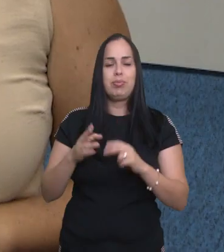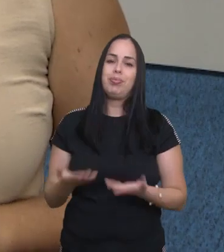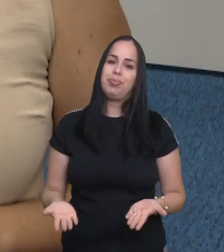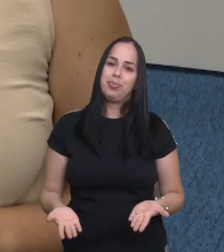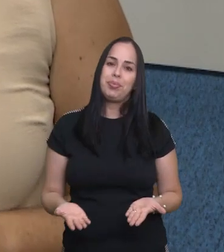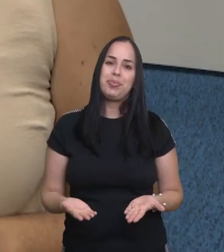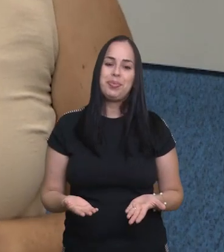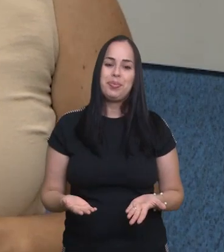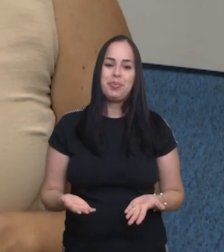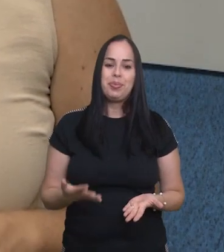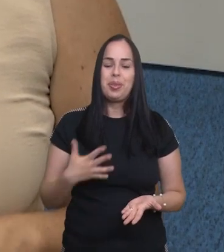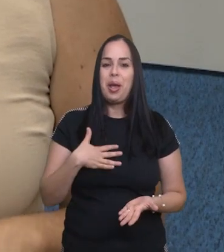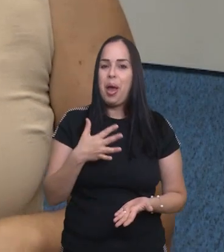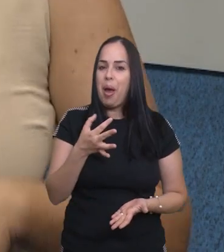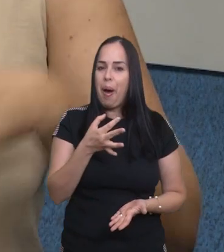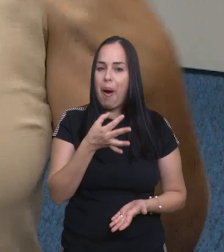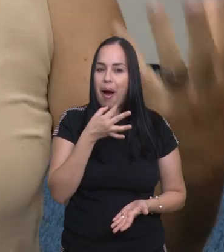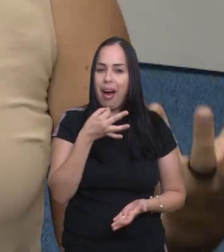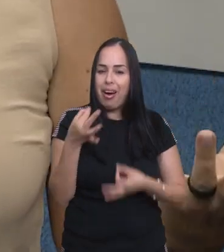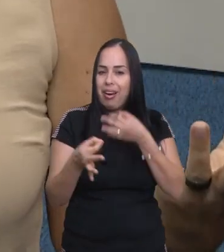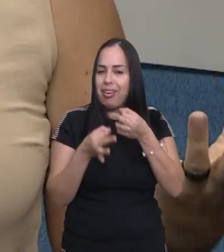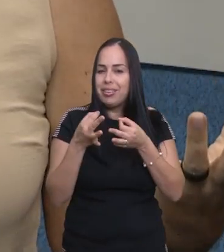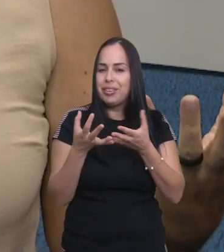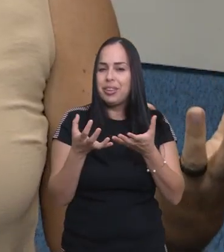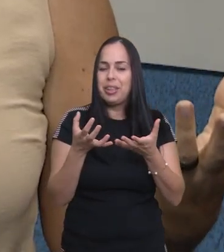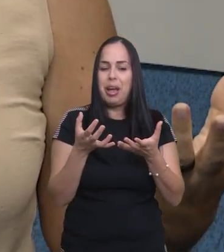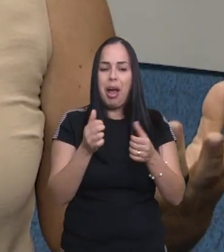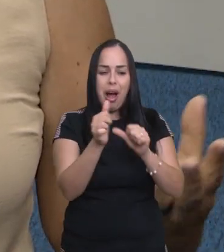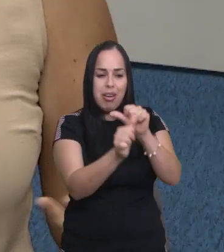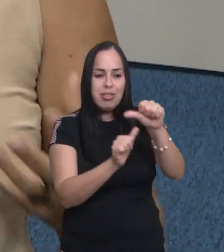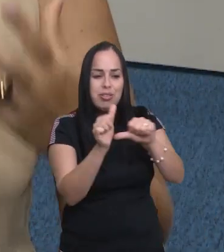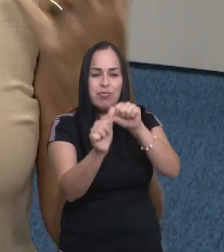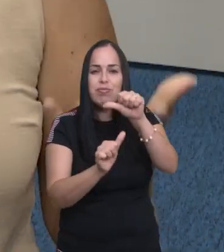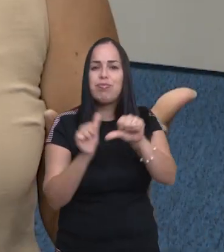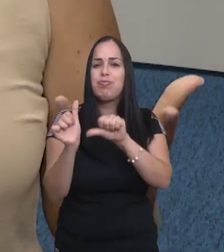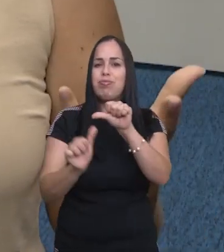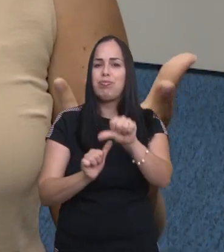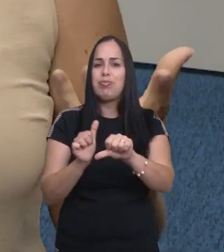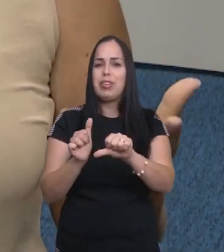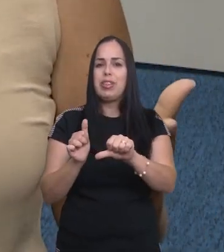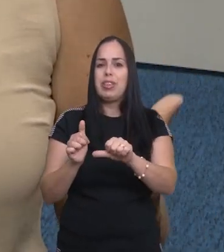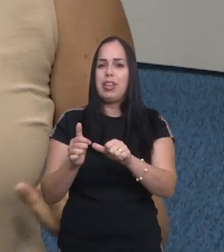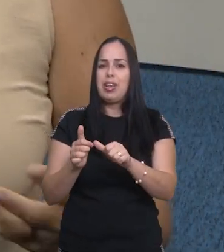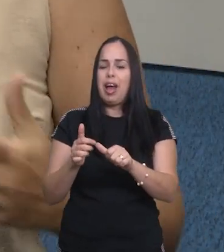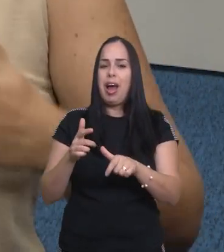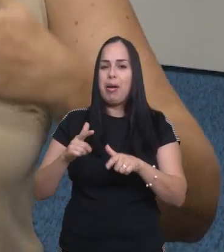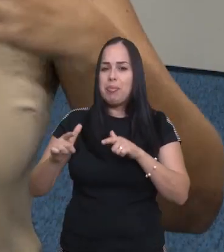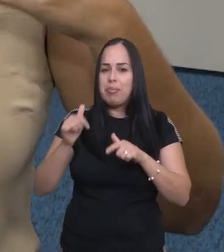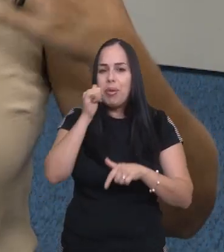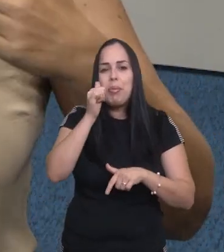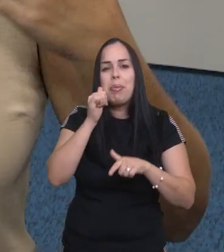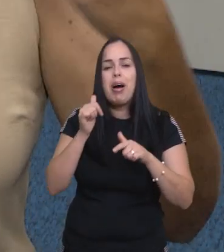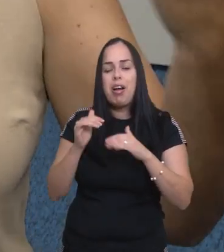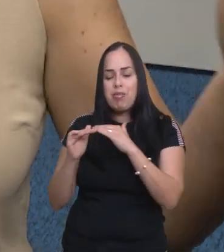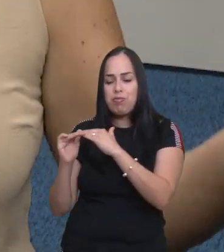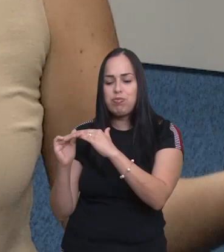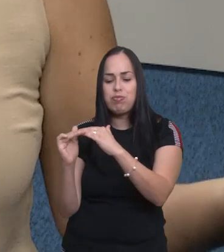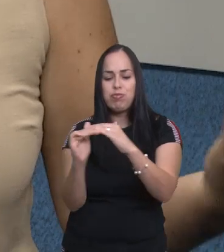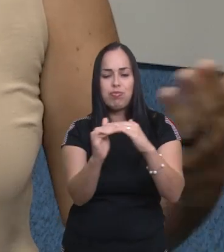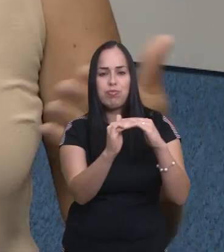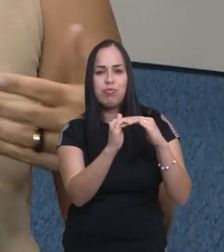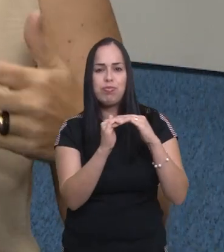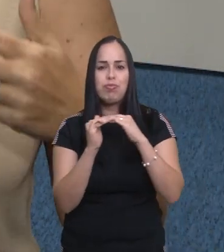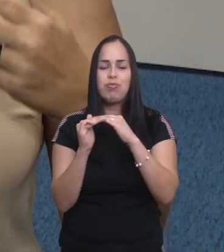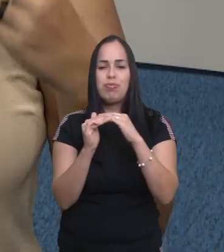respeitados. Gente, eu acho que é a mudança que nós queremos na sociedade, é mais espaço para as mulheres, é esse espaço de